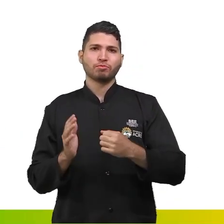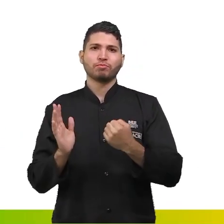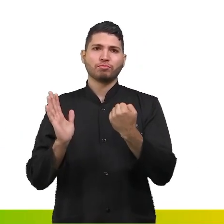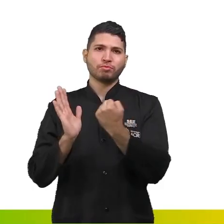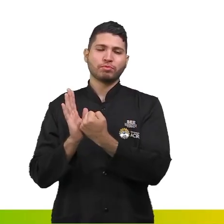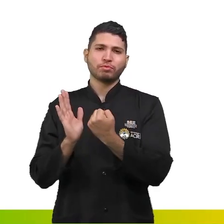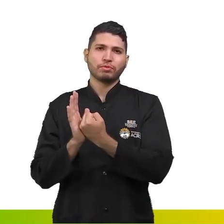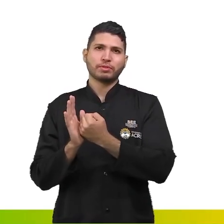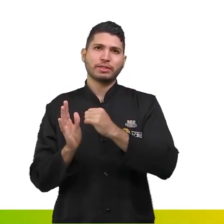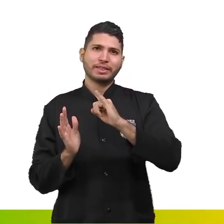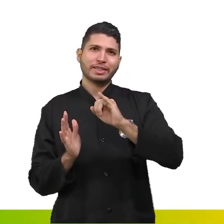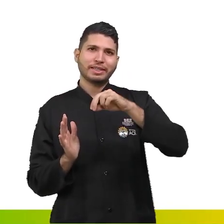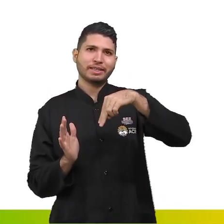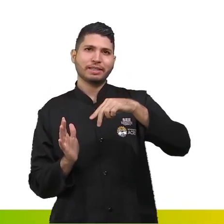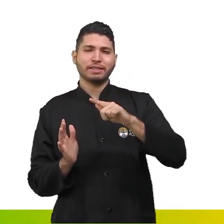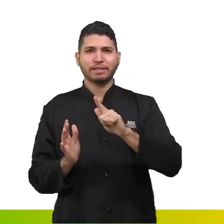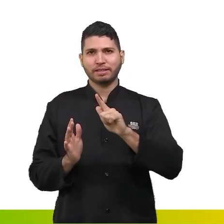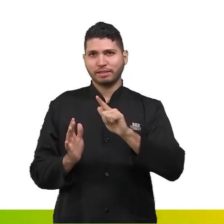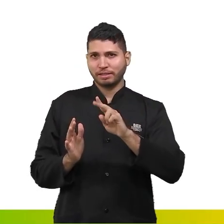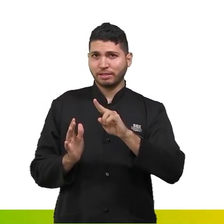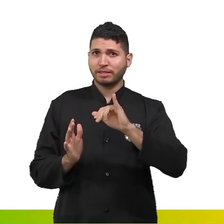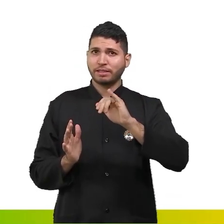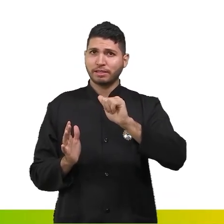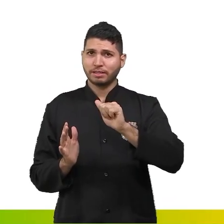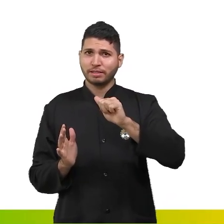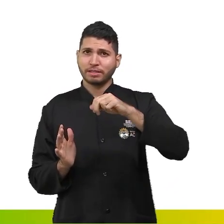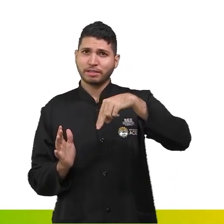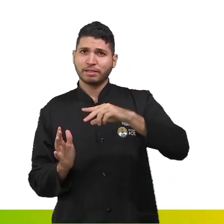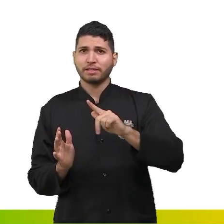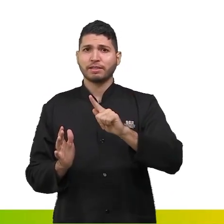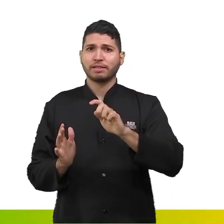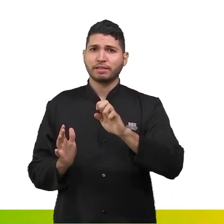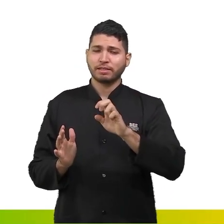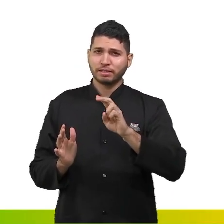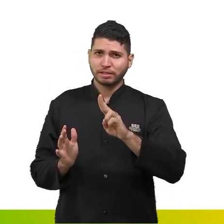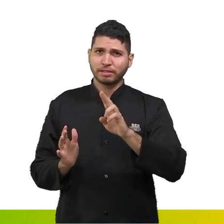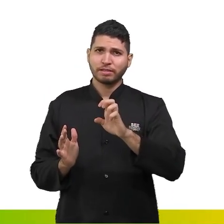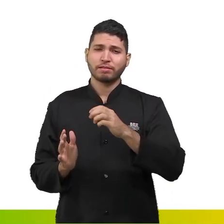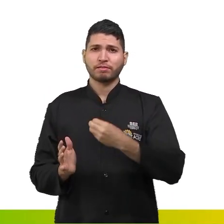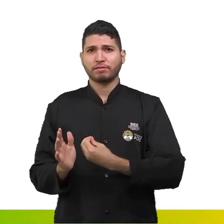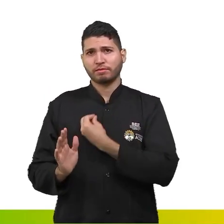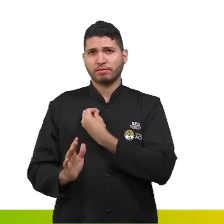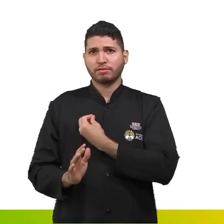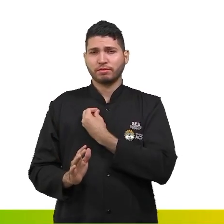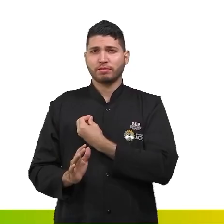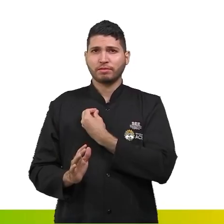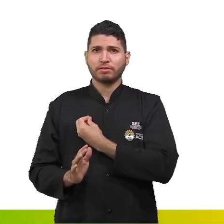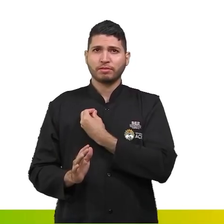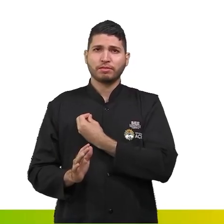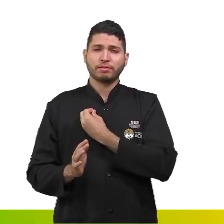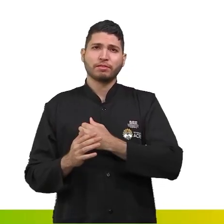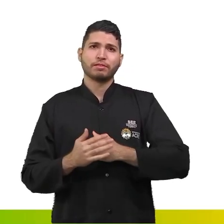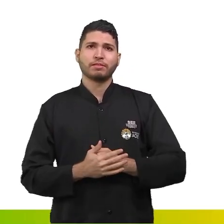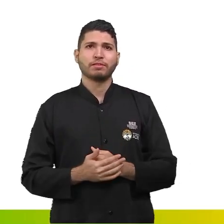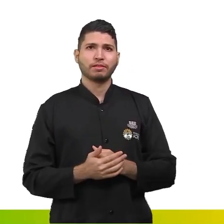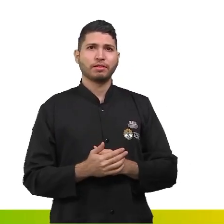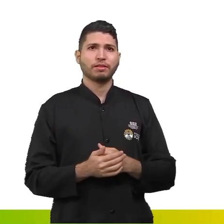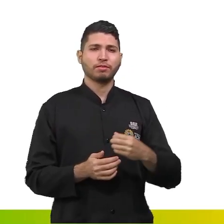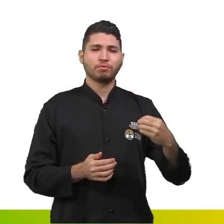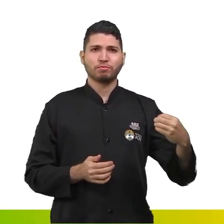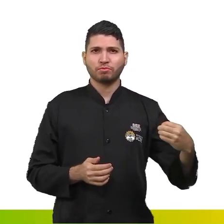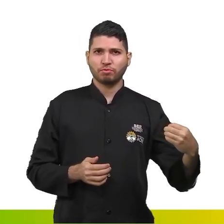é muito do confucionismo, mas é um símbolo que está também presente até na New Age, quer dizer, a nova era, que